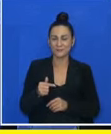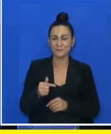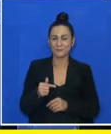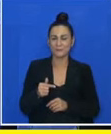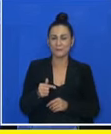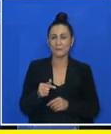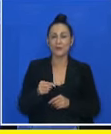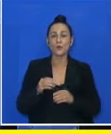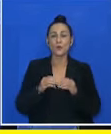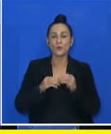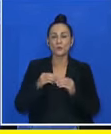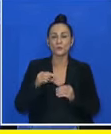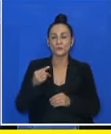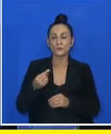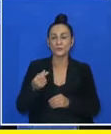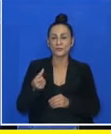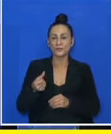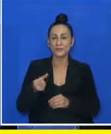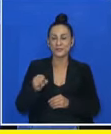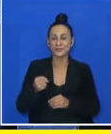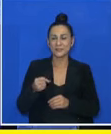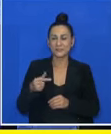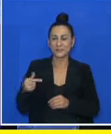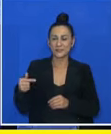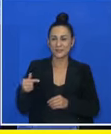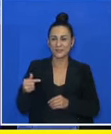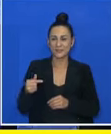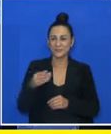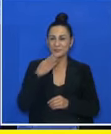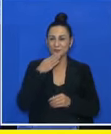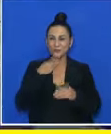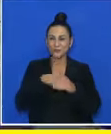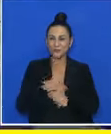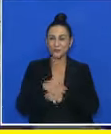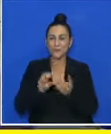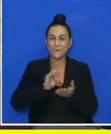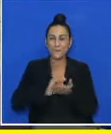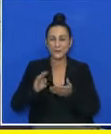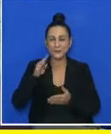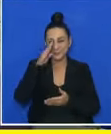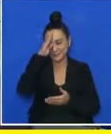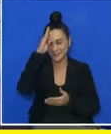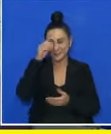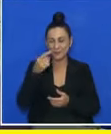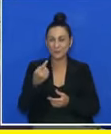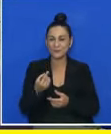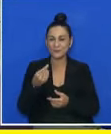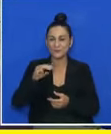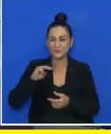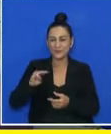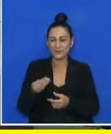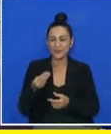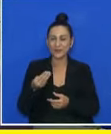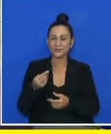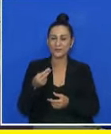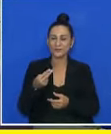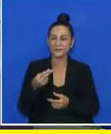1687. Concurso 1687 da Time Mania, com o prêmio estimado em